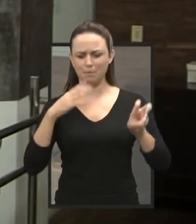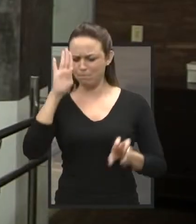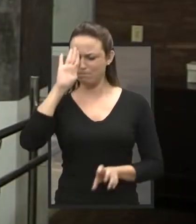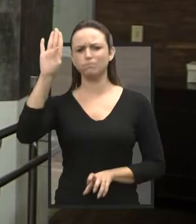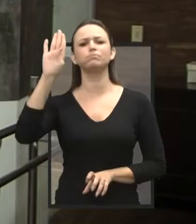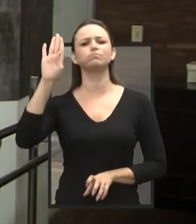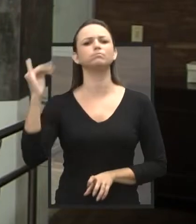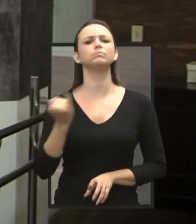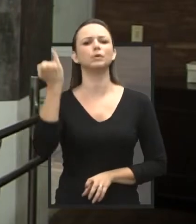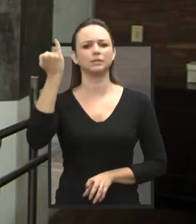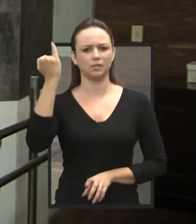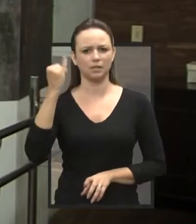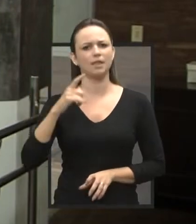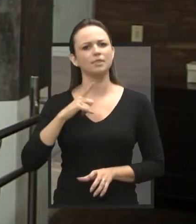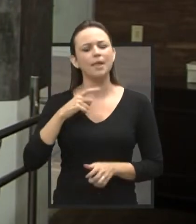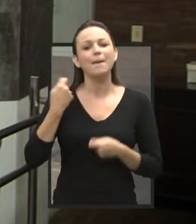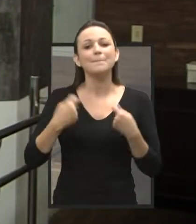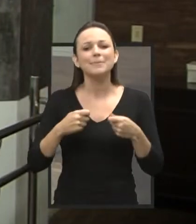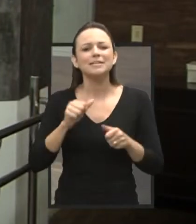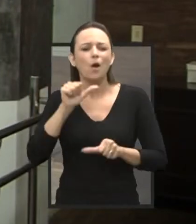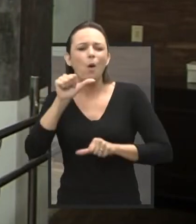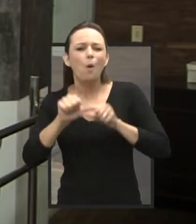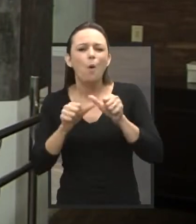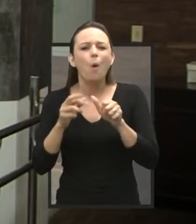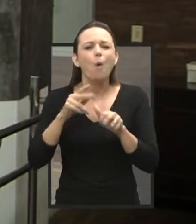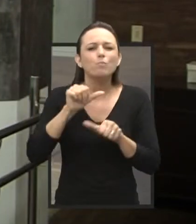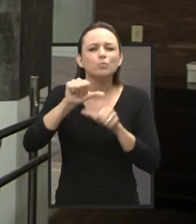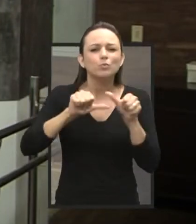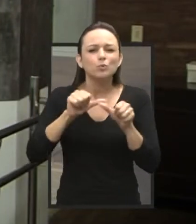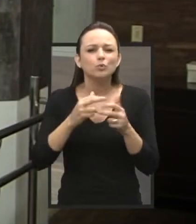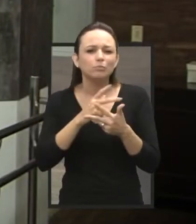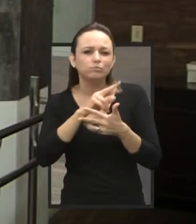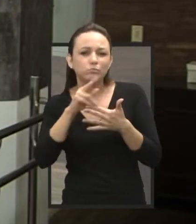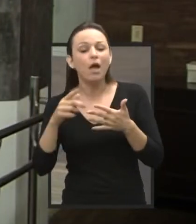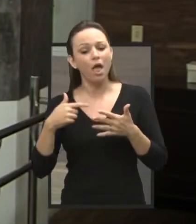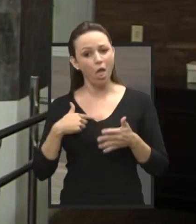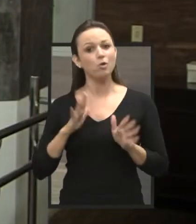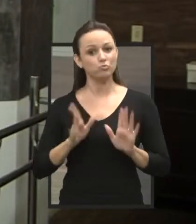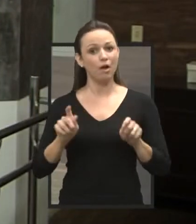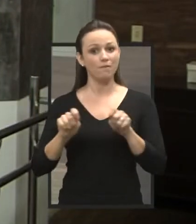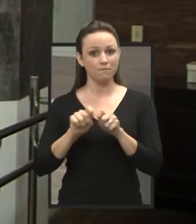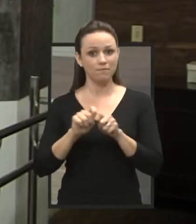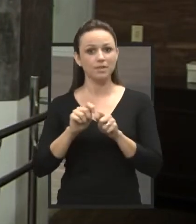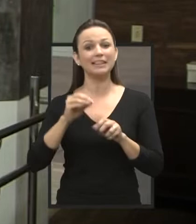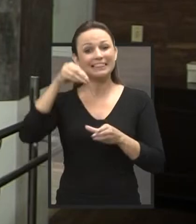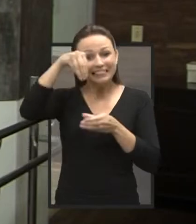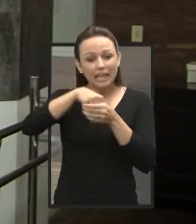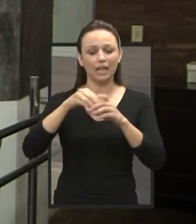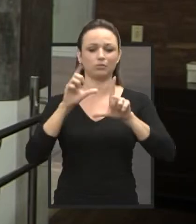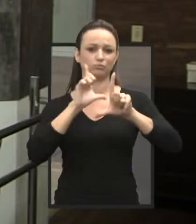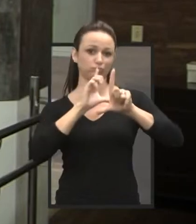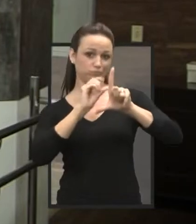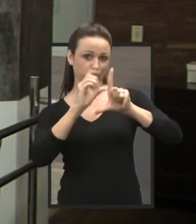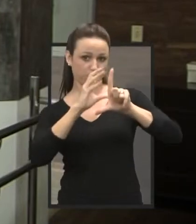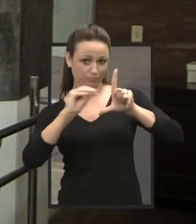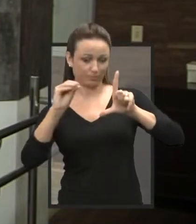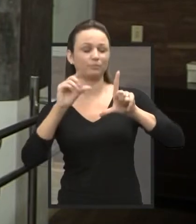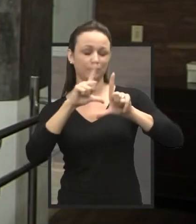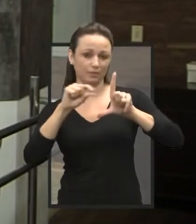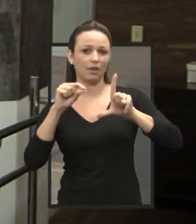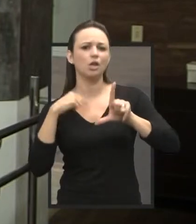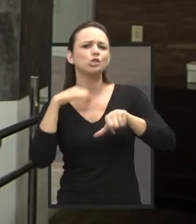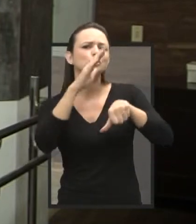Portanto, tinha algumas adequações necessárias e eu fiz essas adequações na TV Câmara para que nós pudéssemos chamar